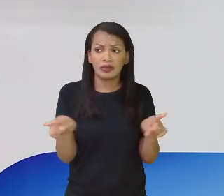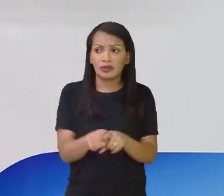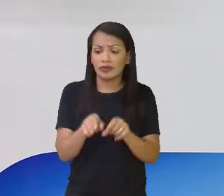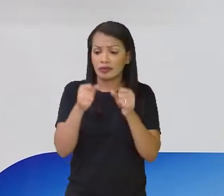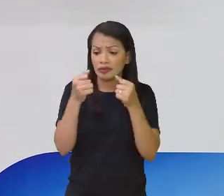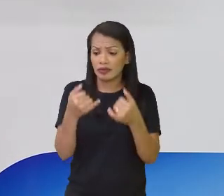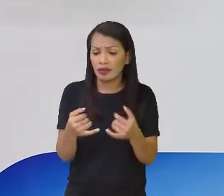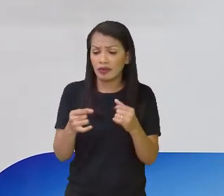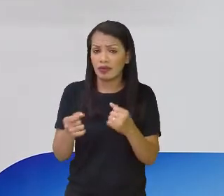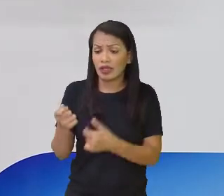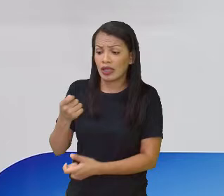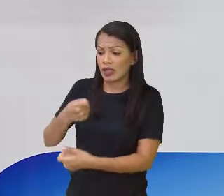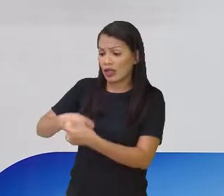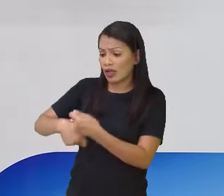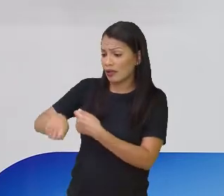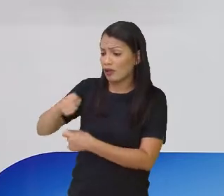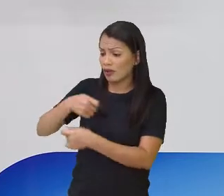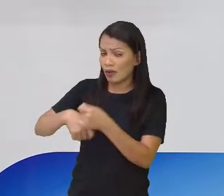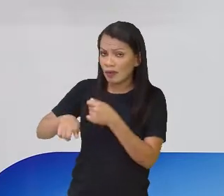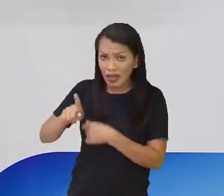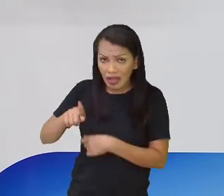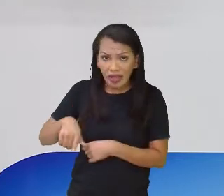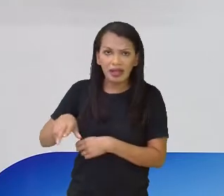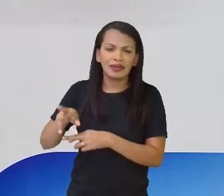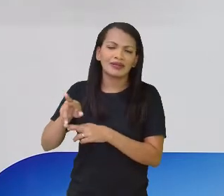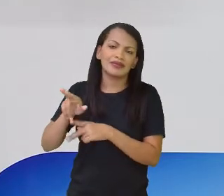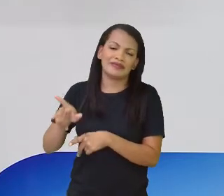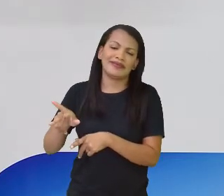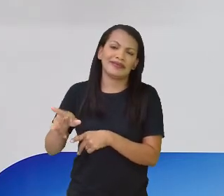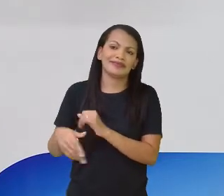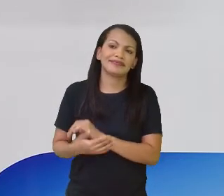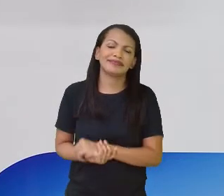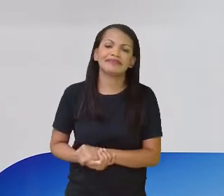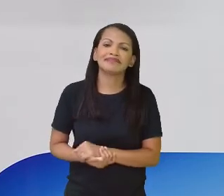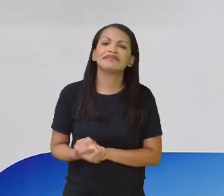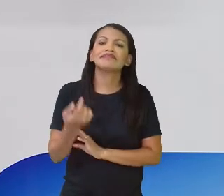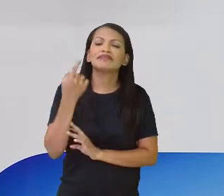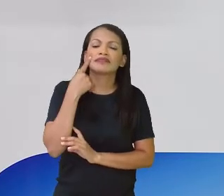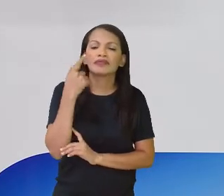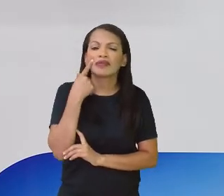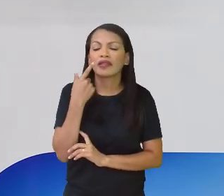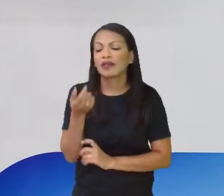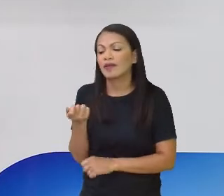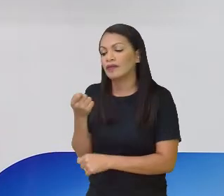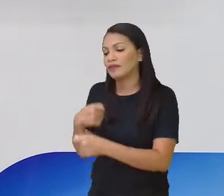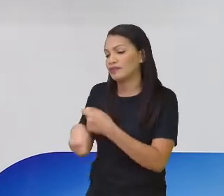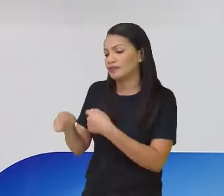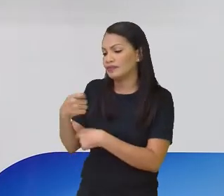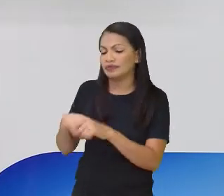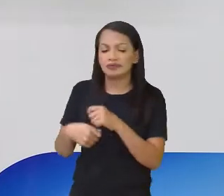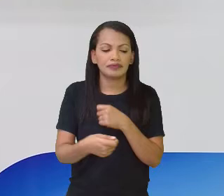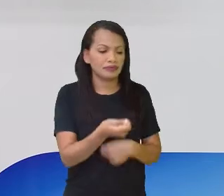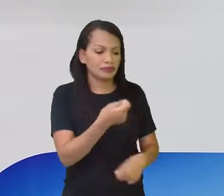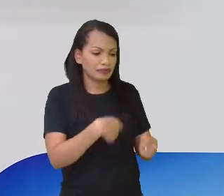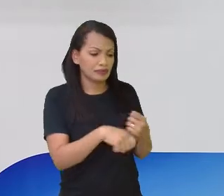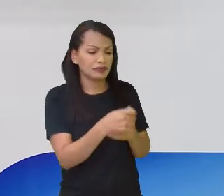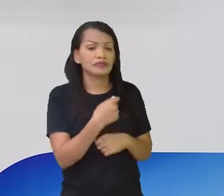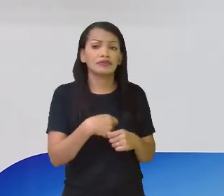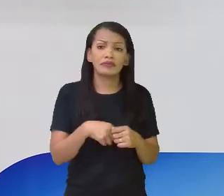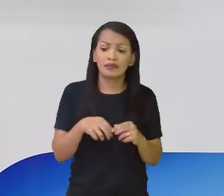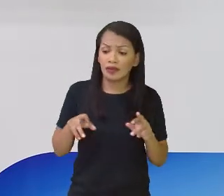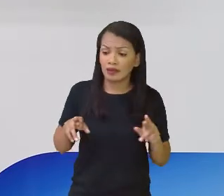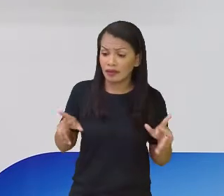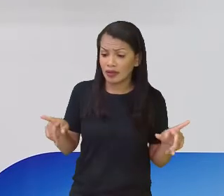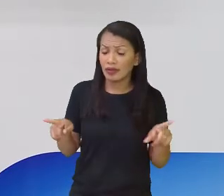que também é bastante diferente aí. É um termo que vai diferenciar, mas que também vai unir esses dois